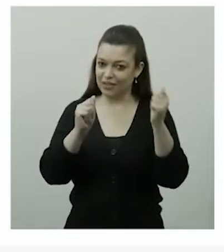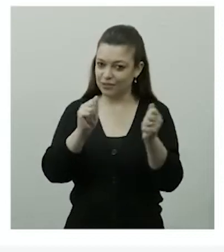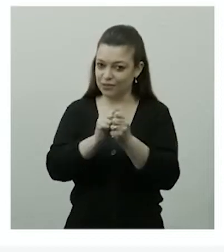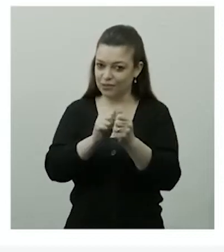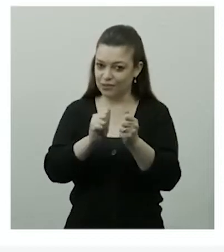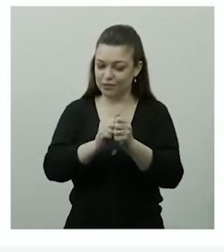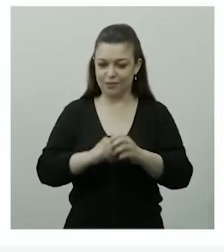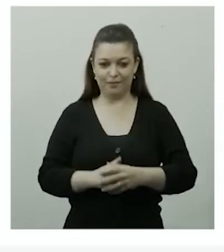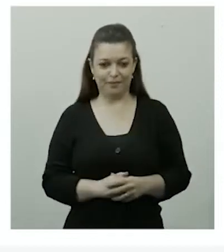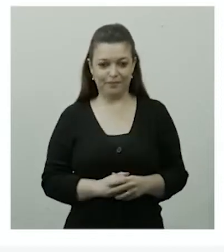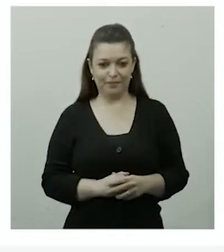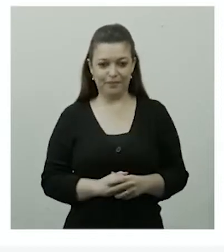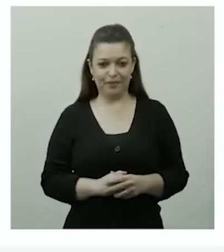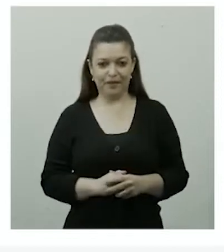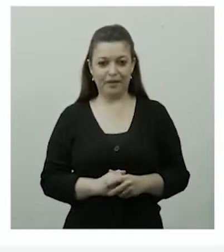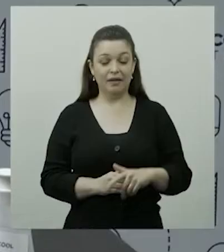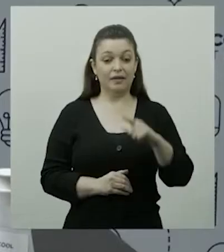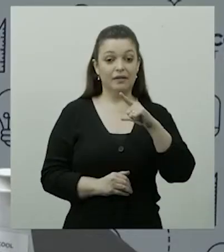nós temos lá